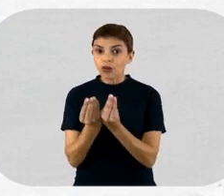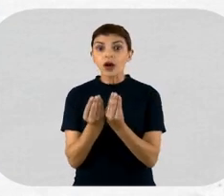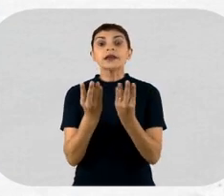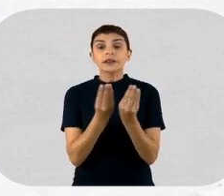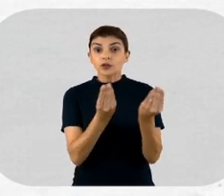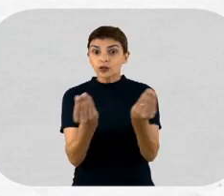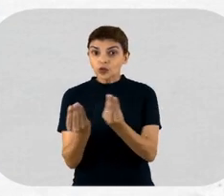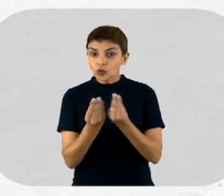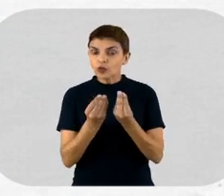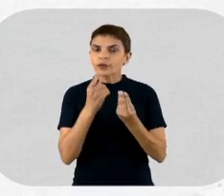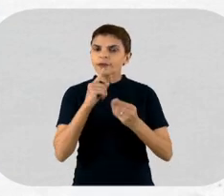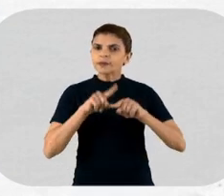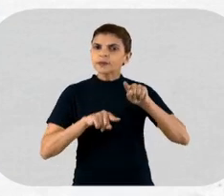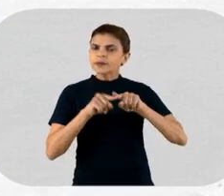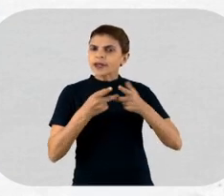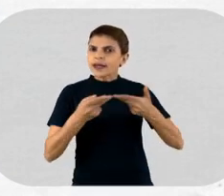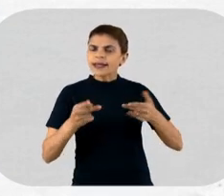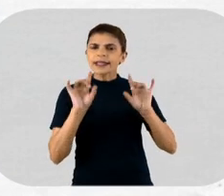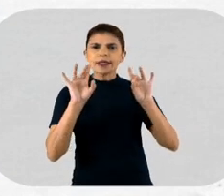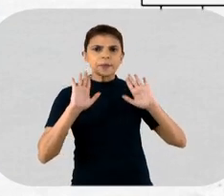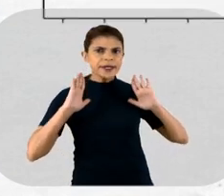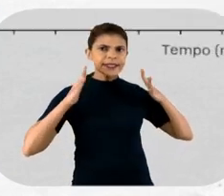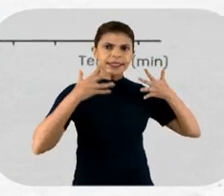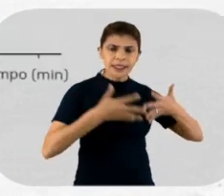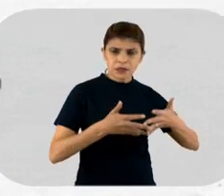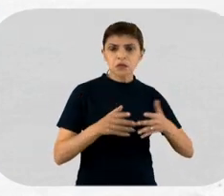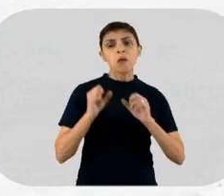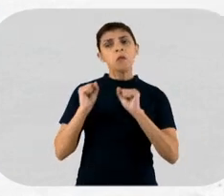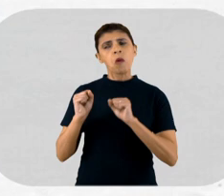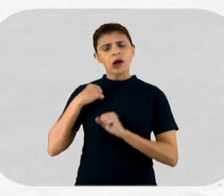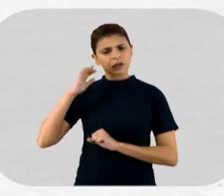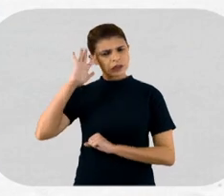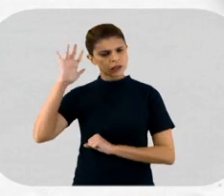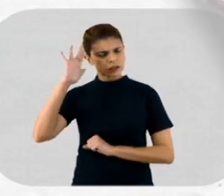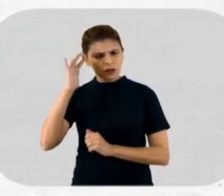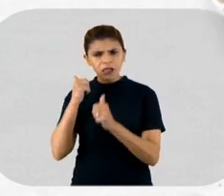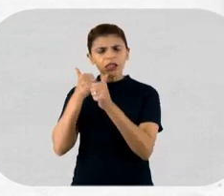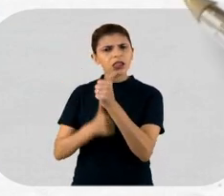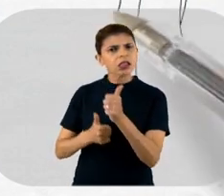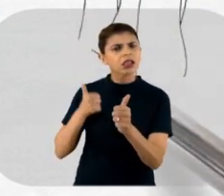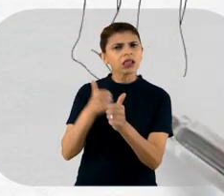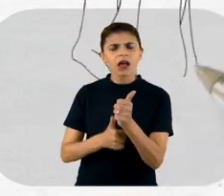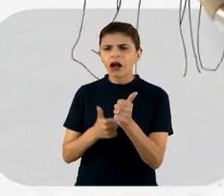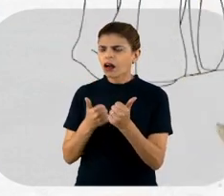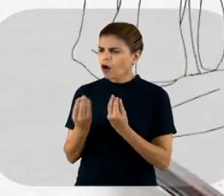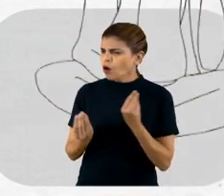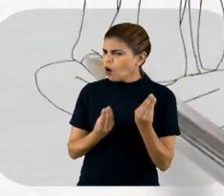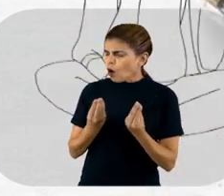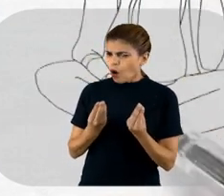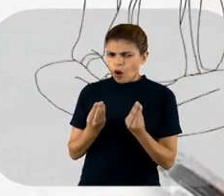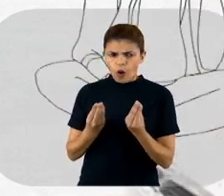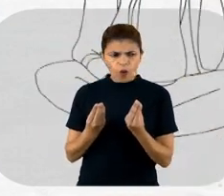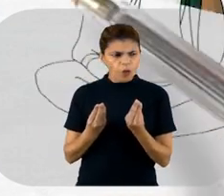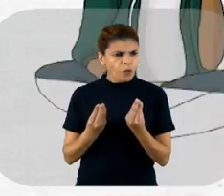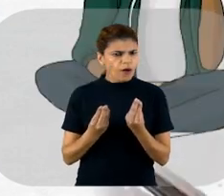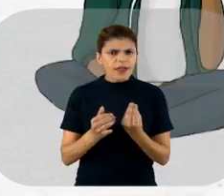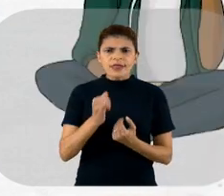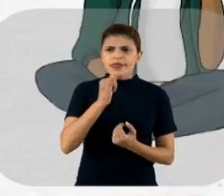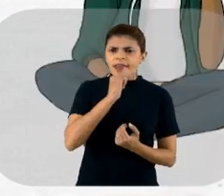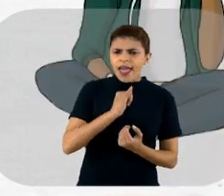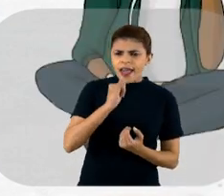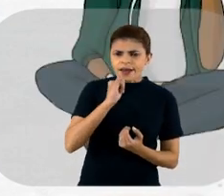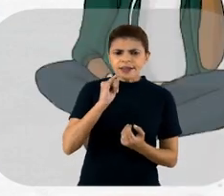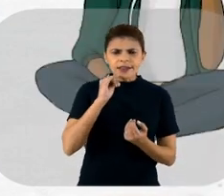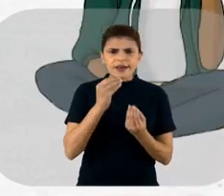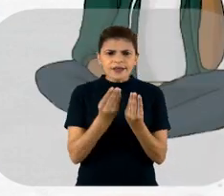através de aparelhagem específica. Você pode estar se perguntando como e quando é feito o teste in